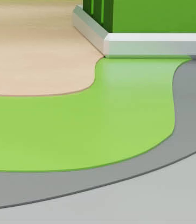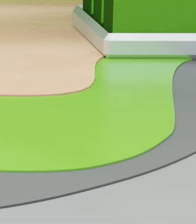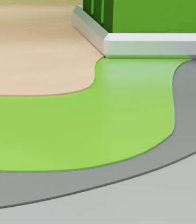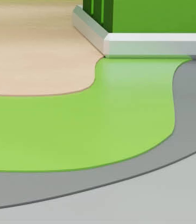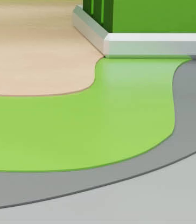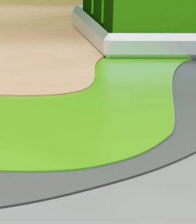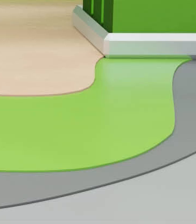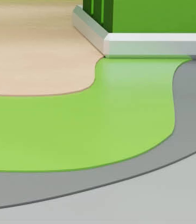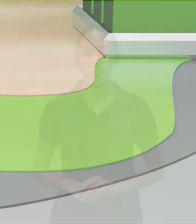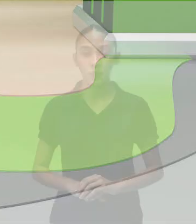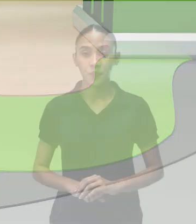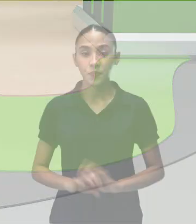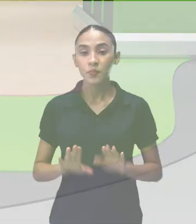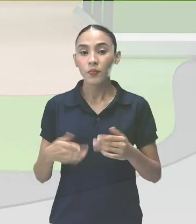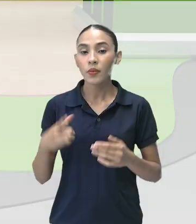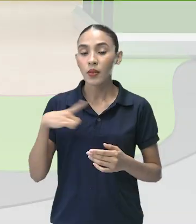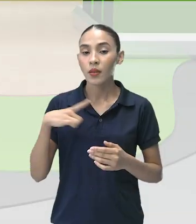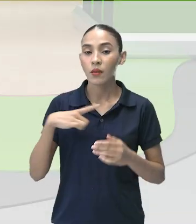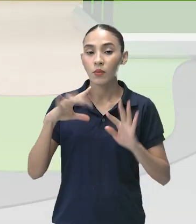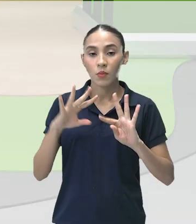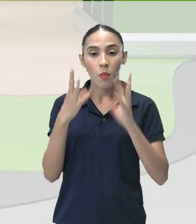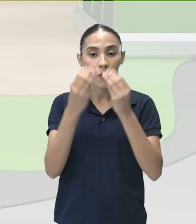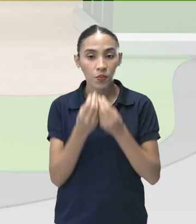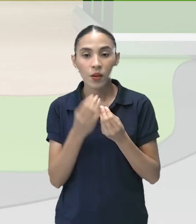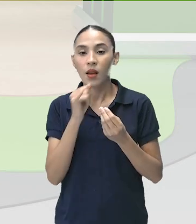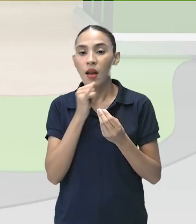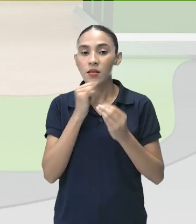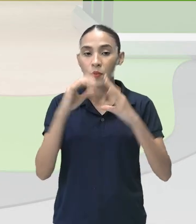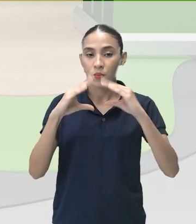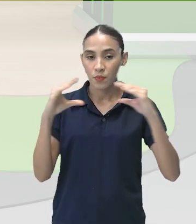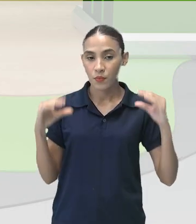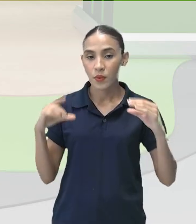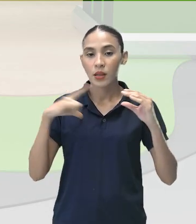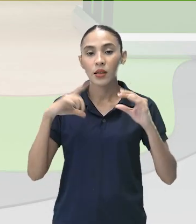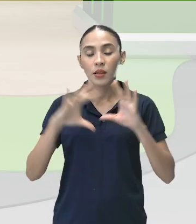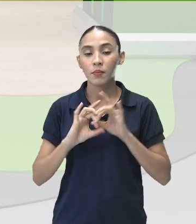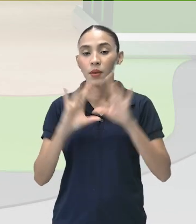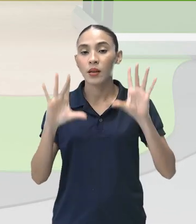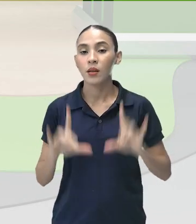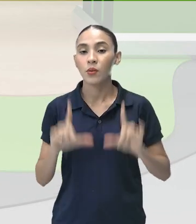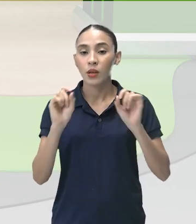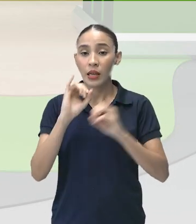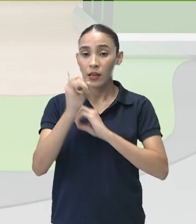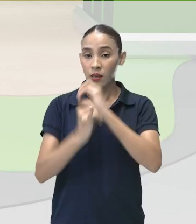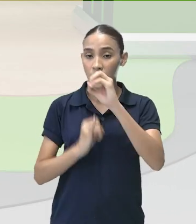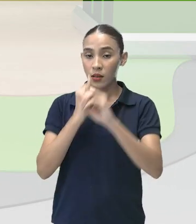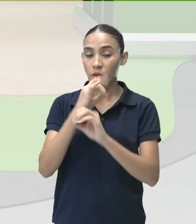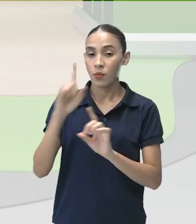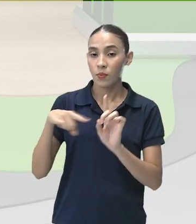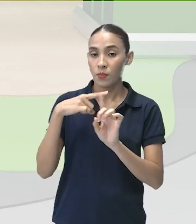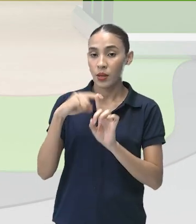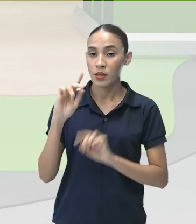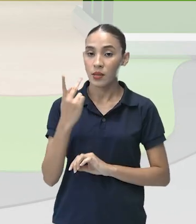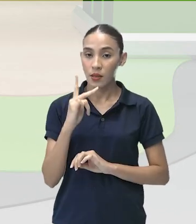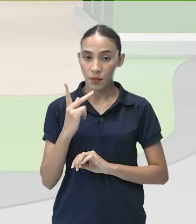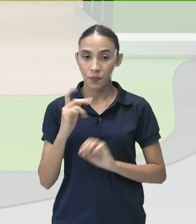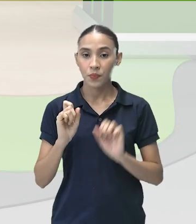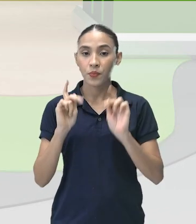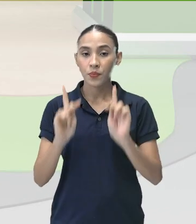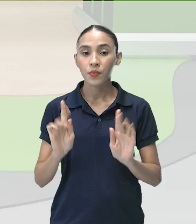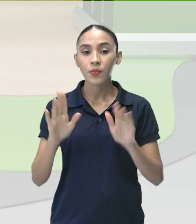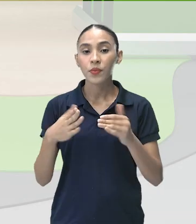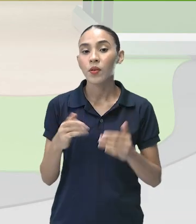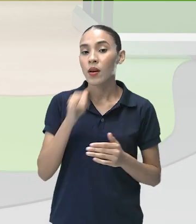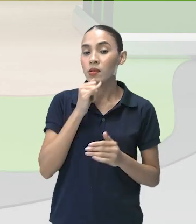são as substâncias que em meio aquoso liberam justamente esses íons H+. Certo?